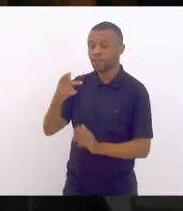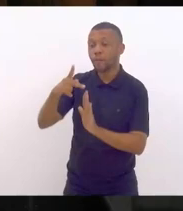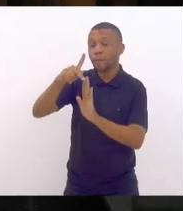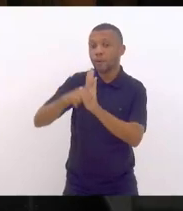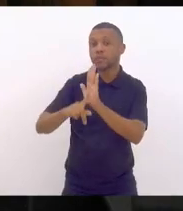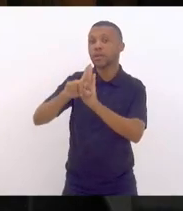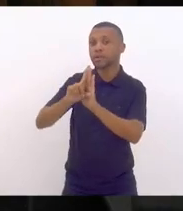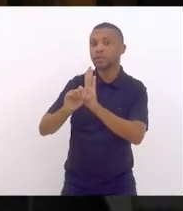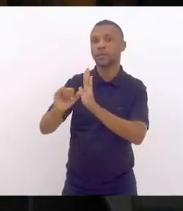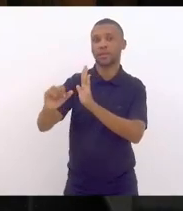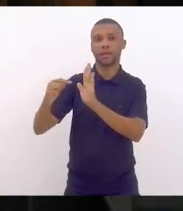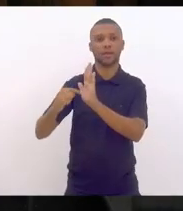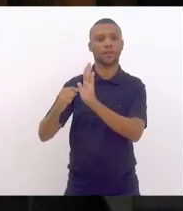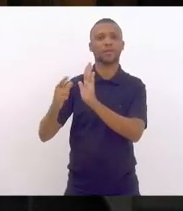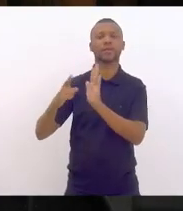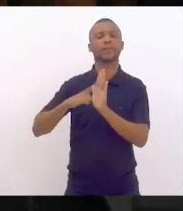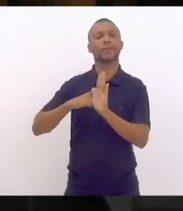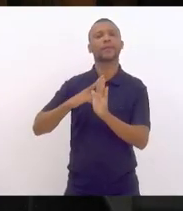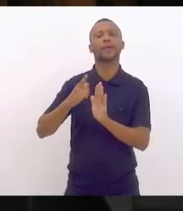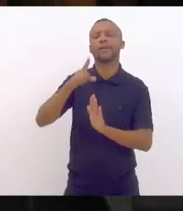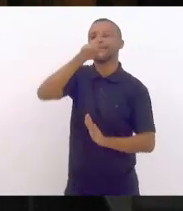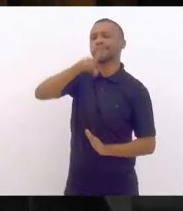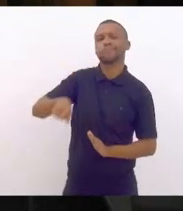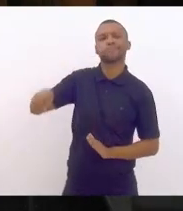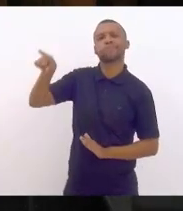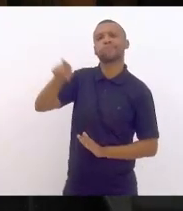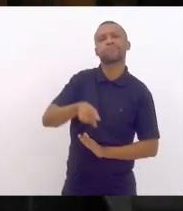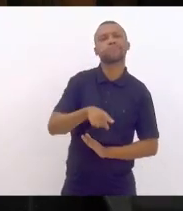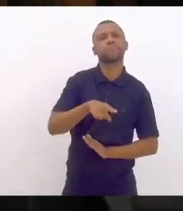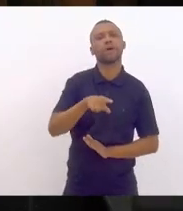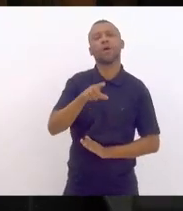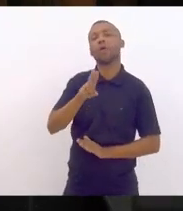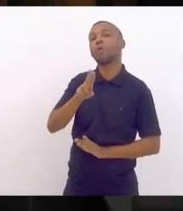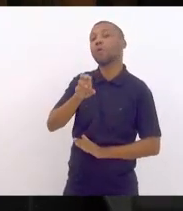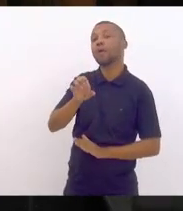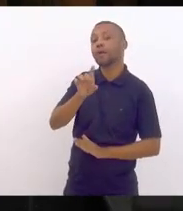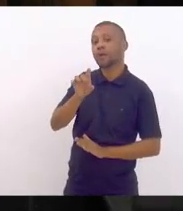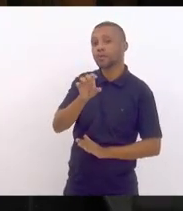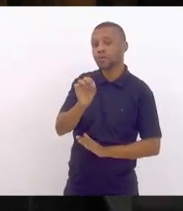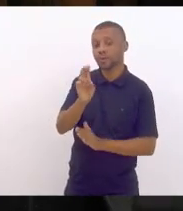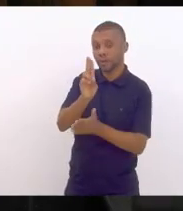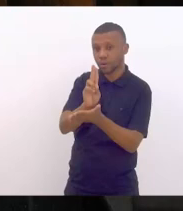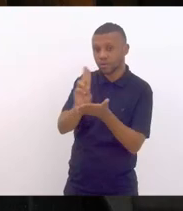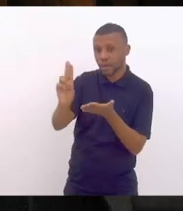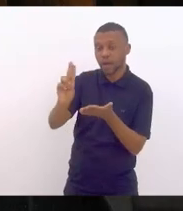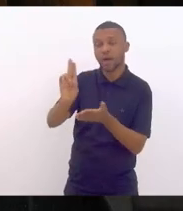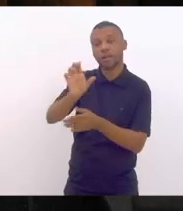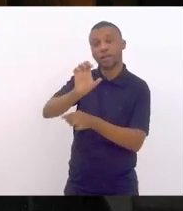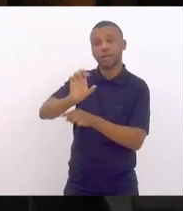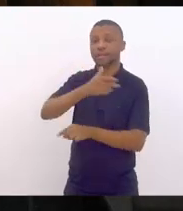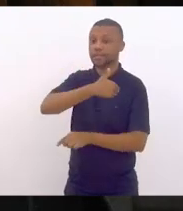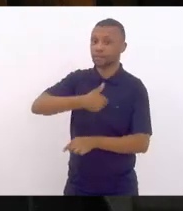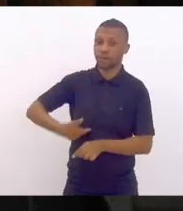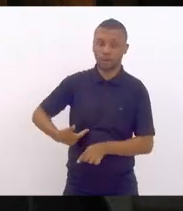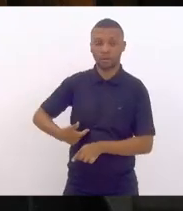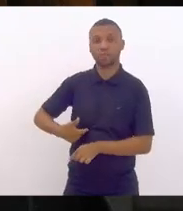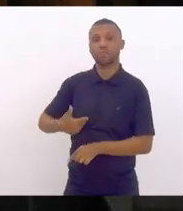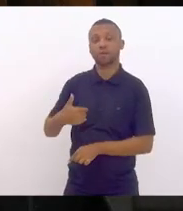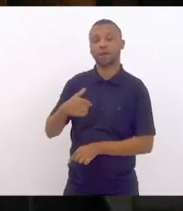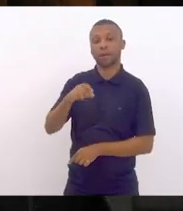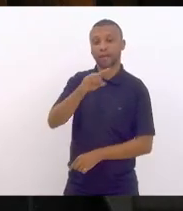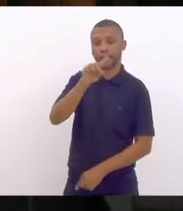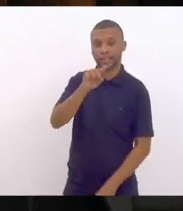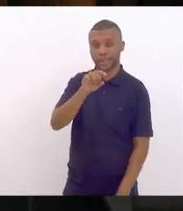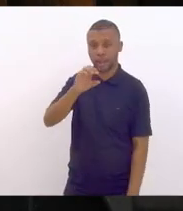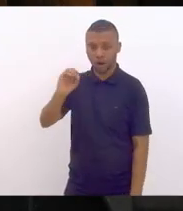lei que extinguia ao Esso a Universidade Estadual da Zona Oeste